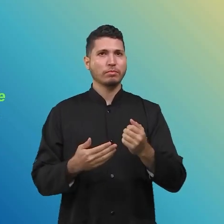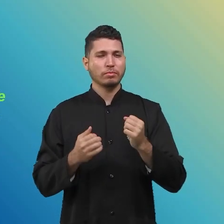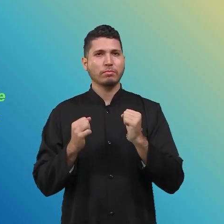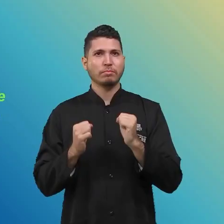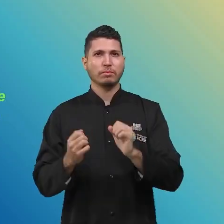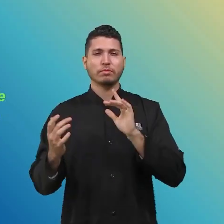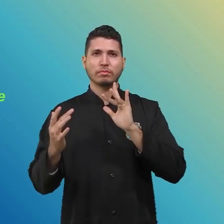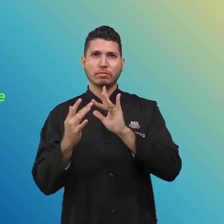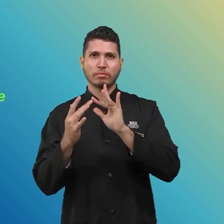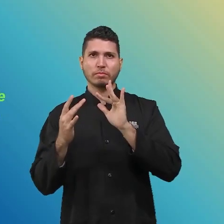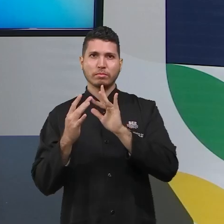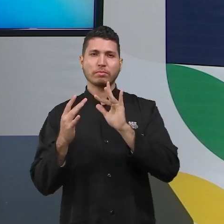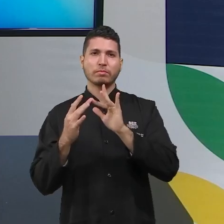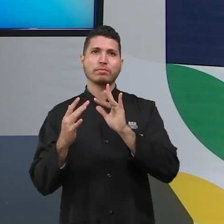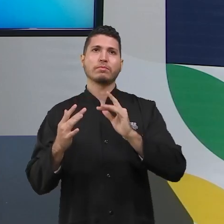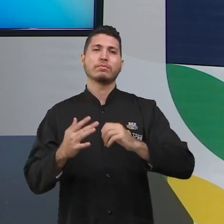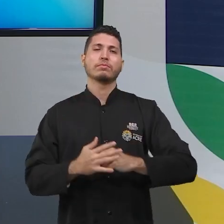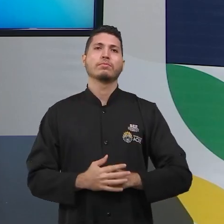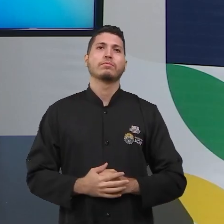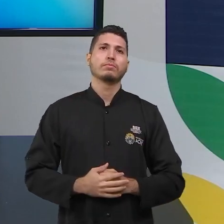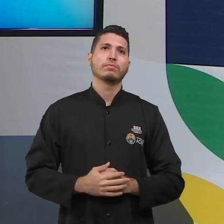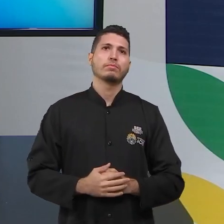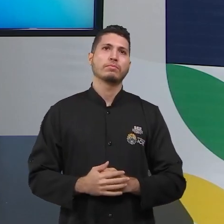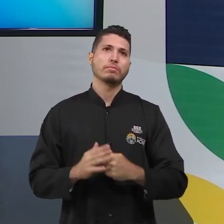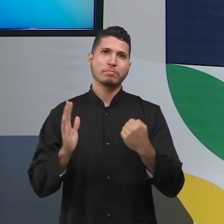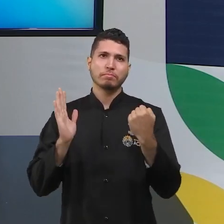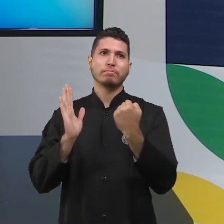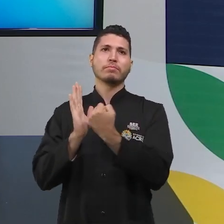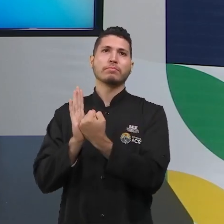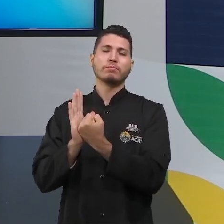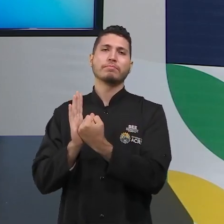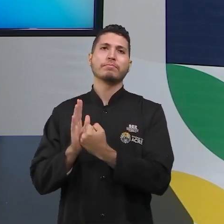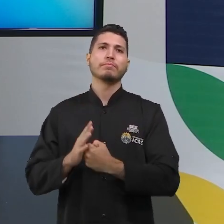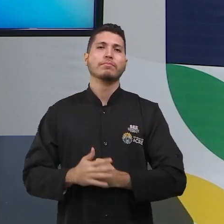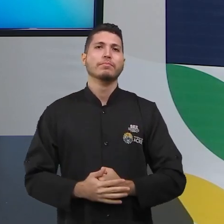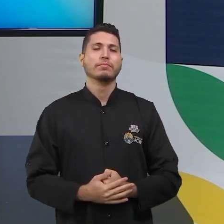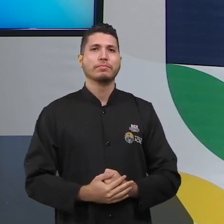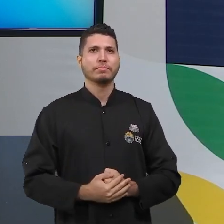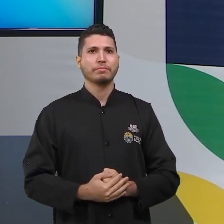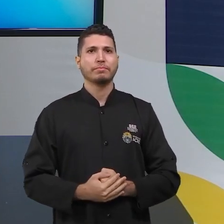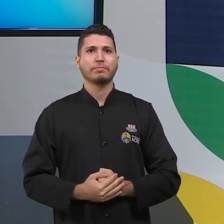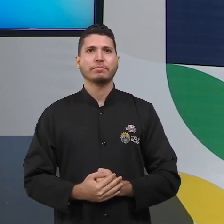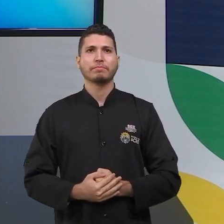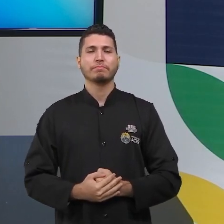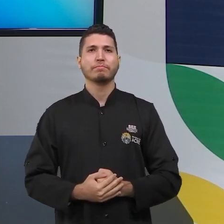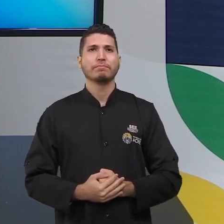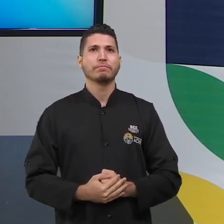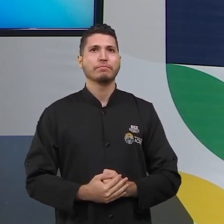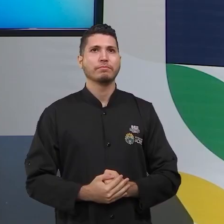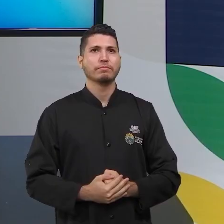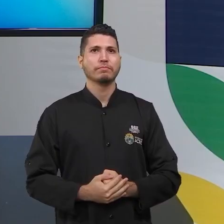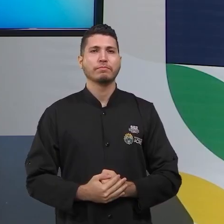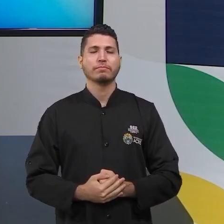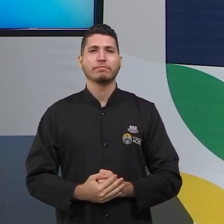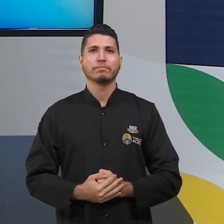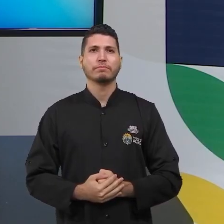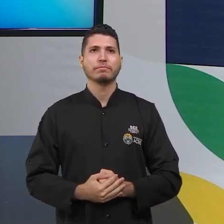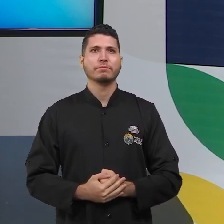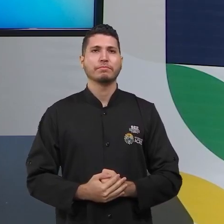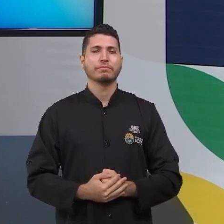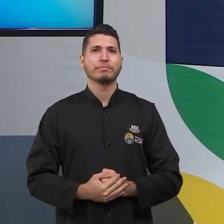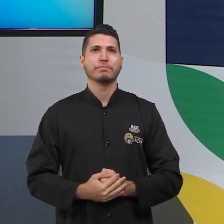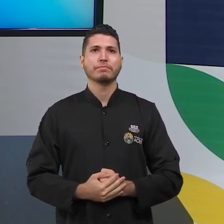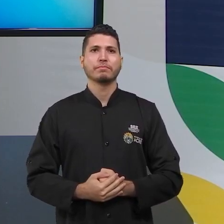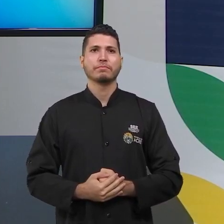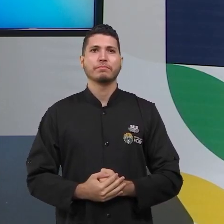o acervo. Então, essa é a questão de hoje da nossa aula e eu gostaria também de chamar você para o